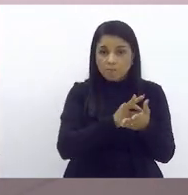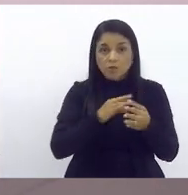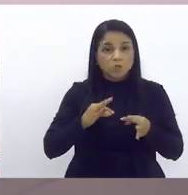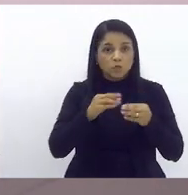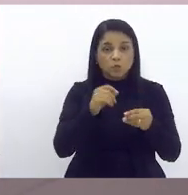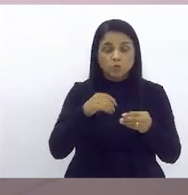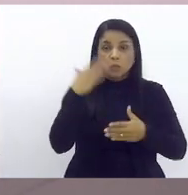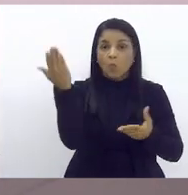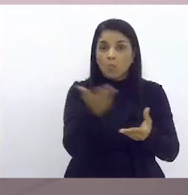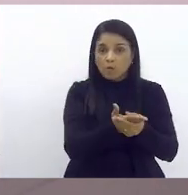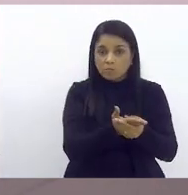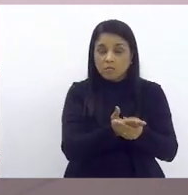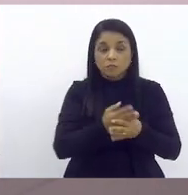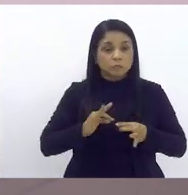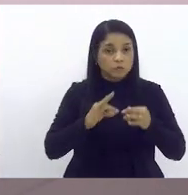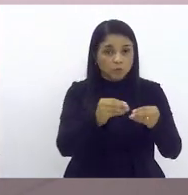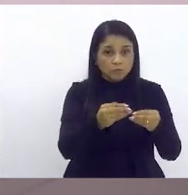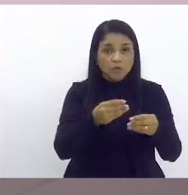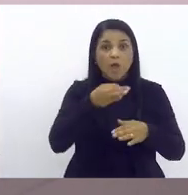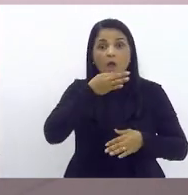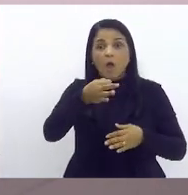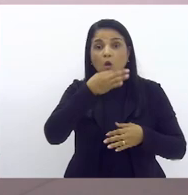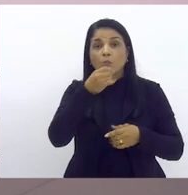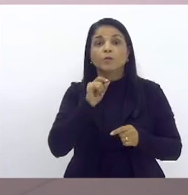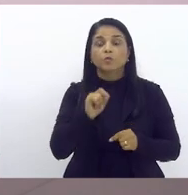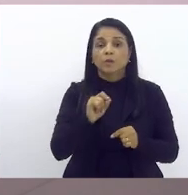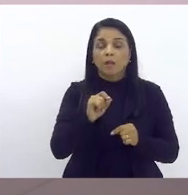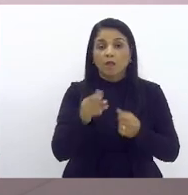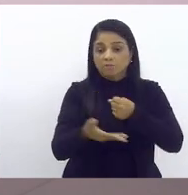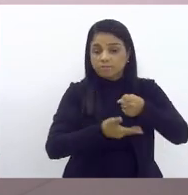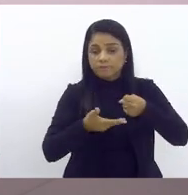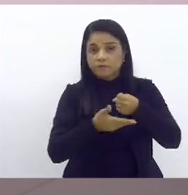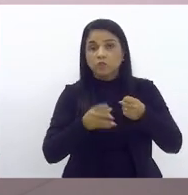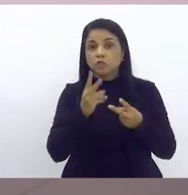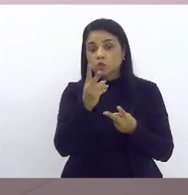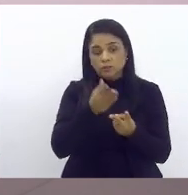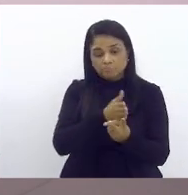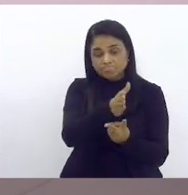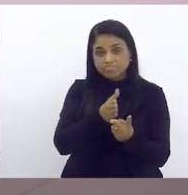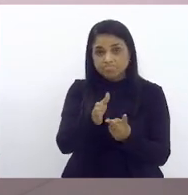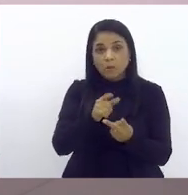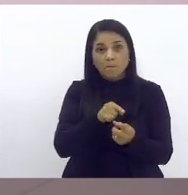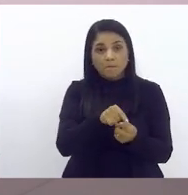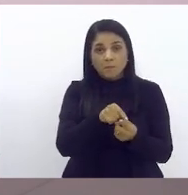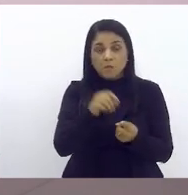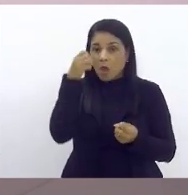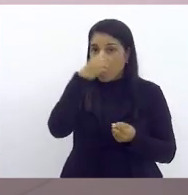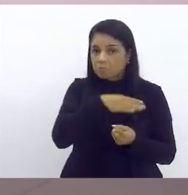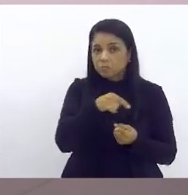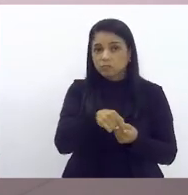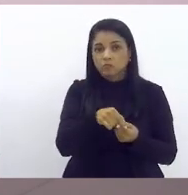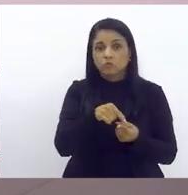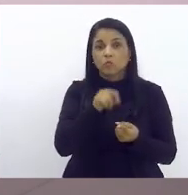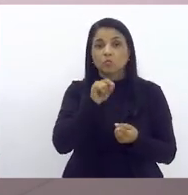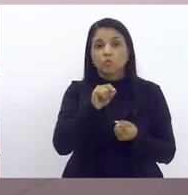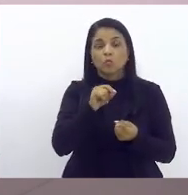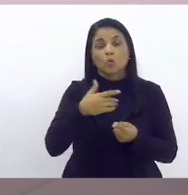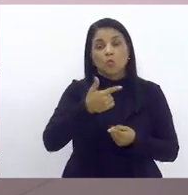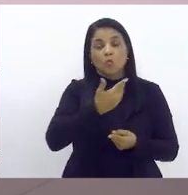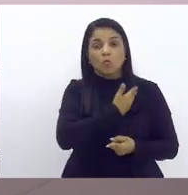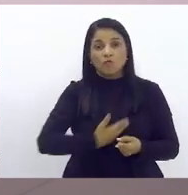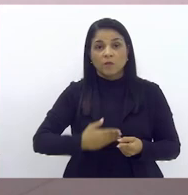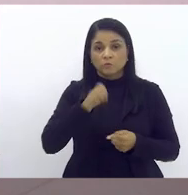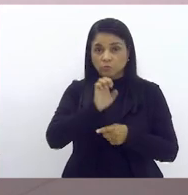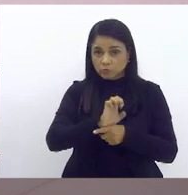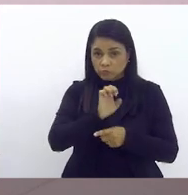todos esses processos, na qual o argumento da PGE se fundamenta em dois pilares. Primeiro, que é o mais absurdo, é que, segundo o governo do